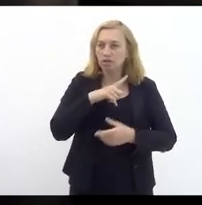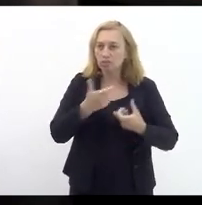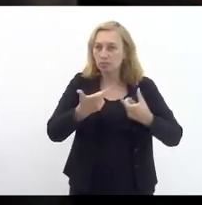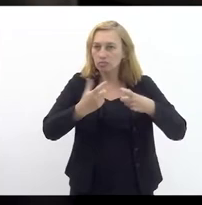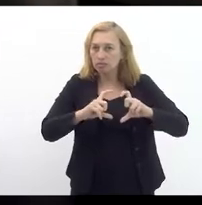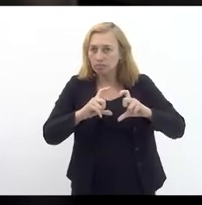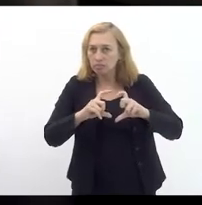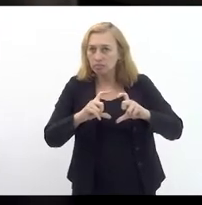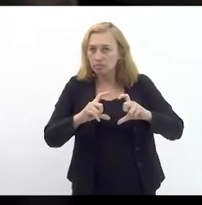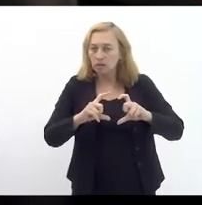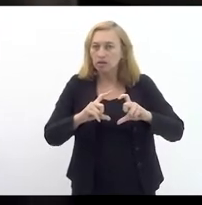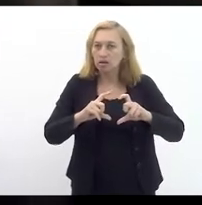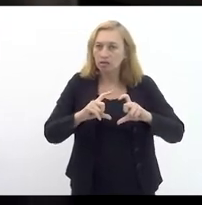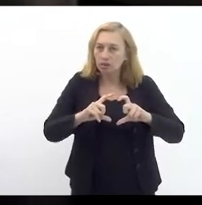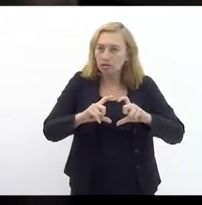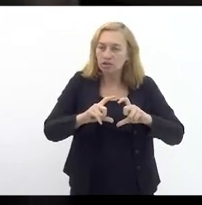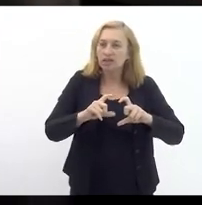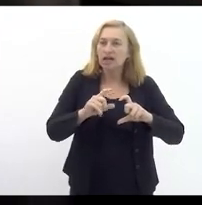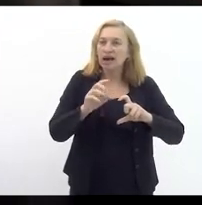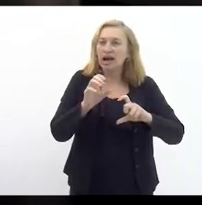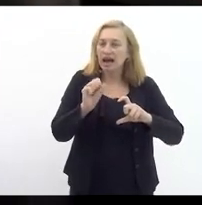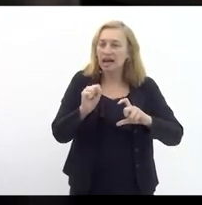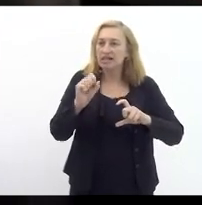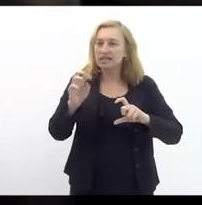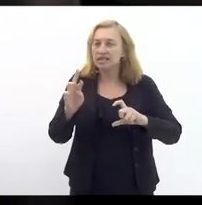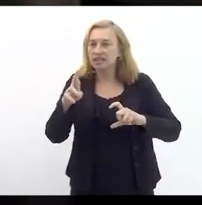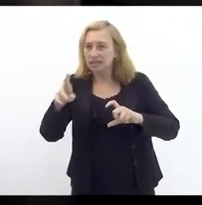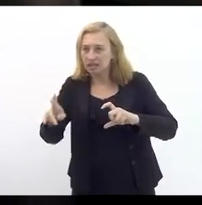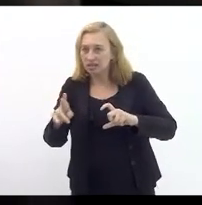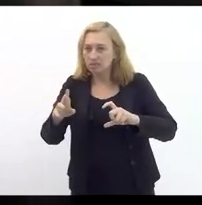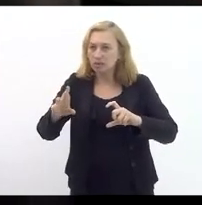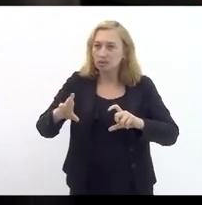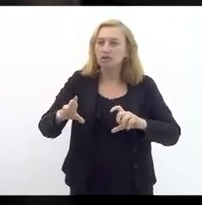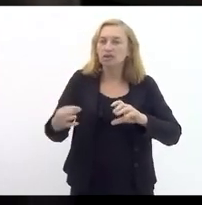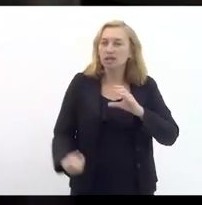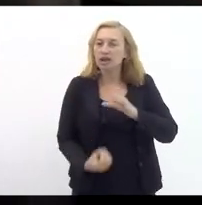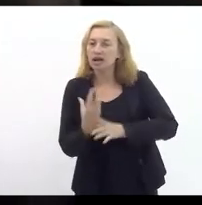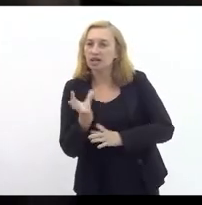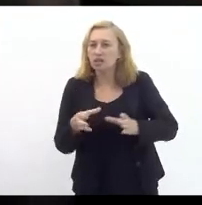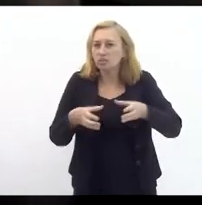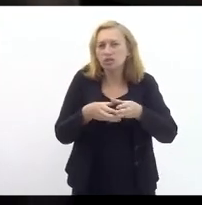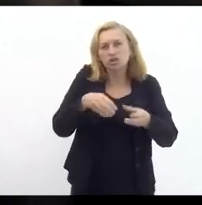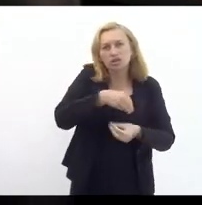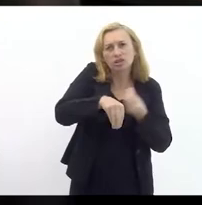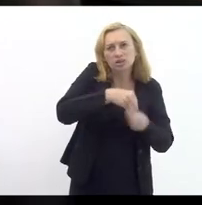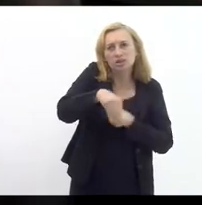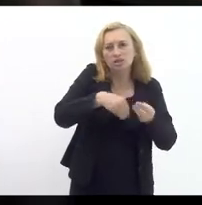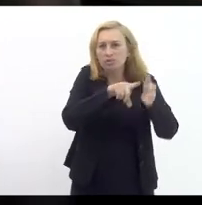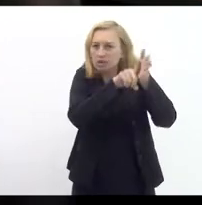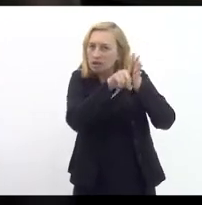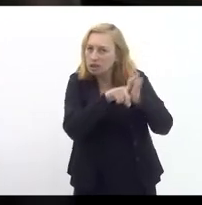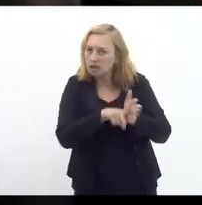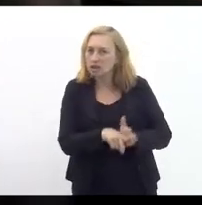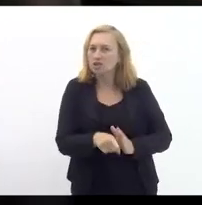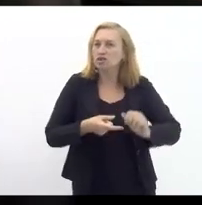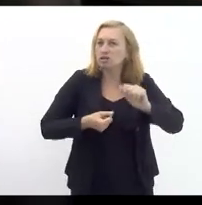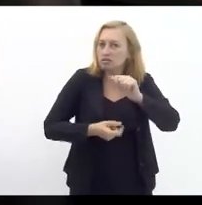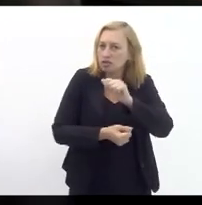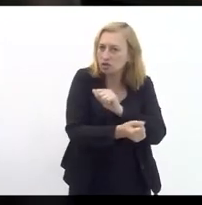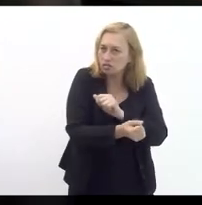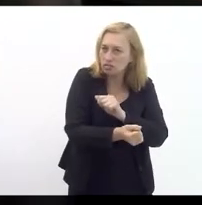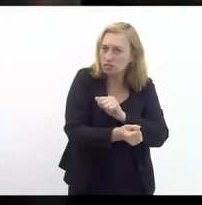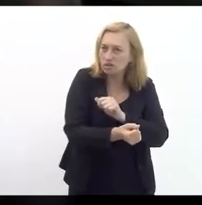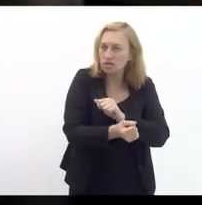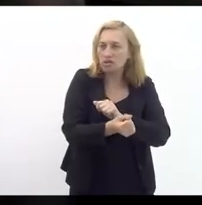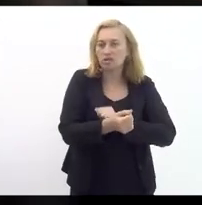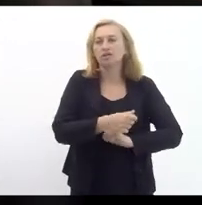que a Cetrans formaria uma comissão mista técnica para análise desses investimentos, para fazer ali a